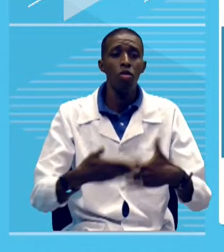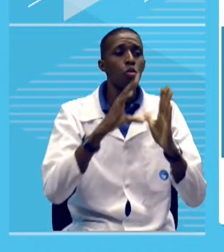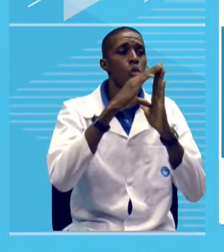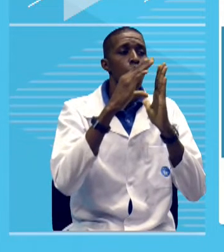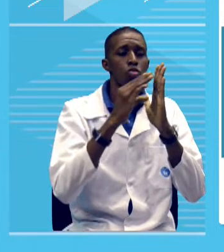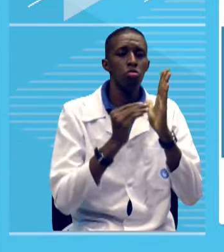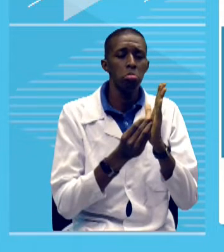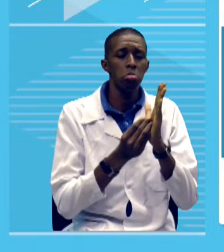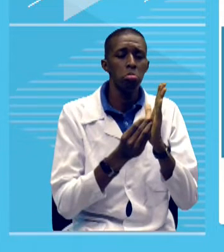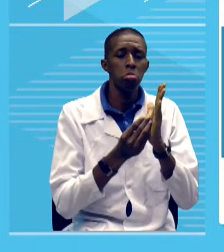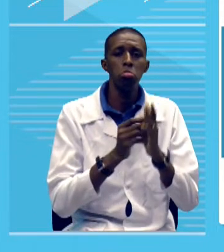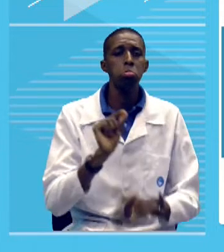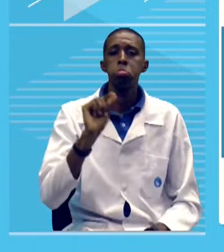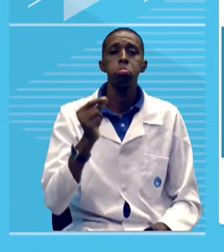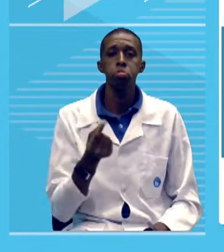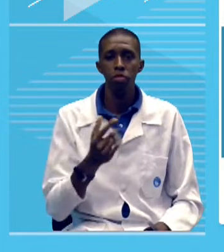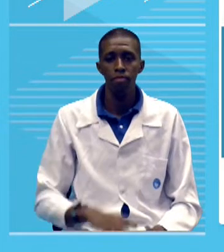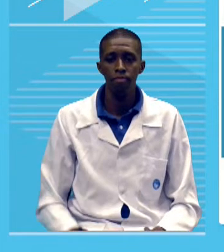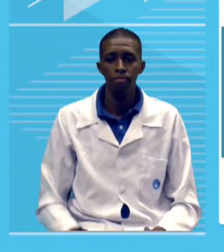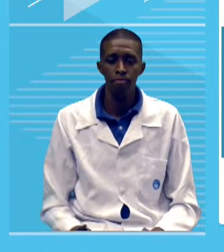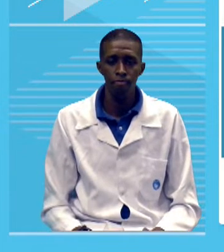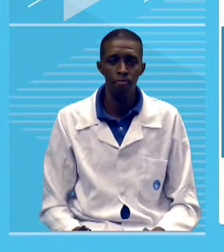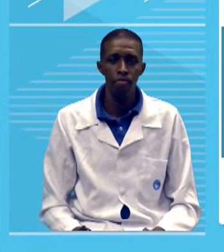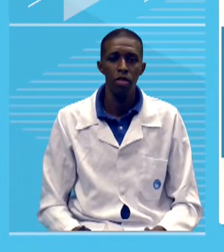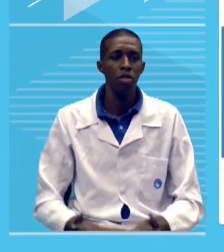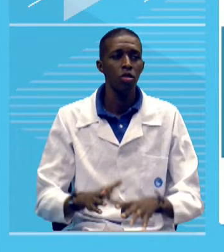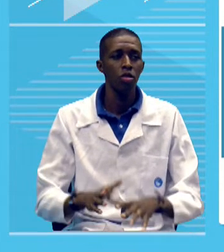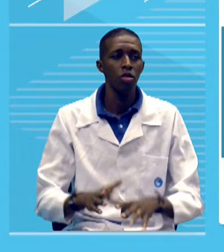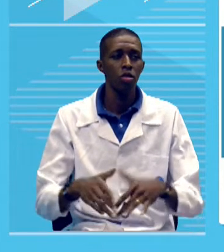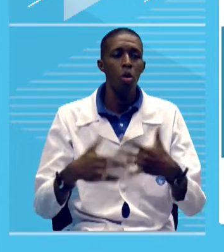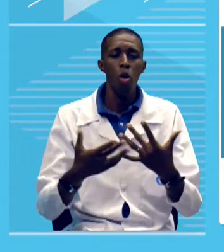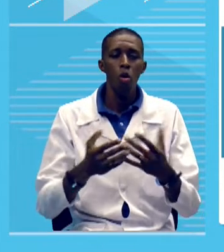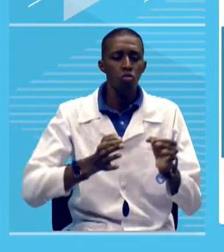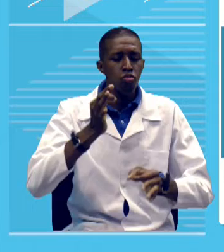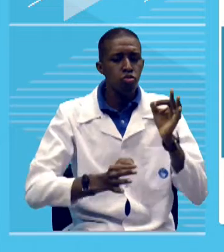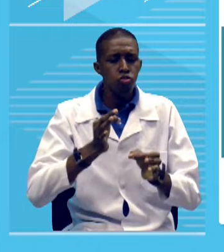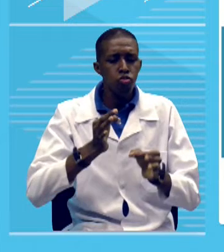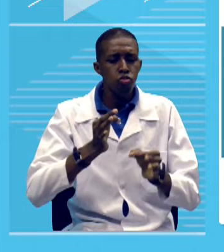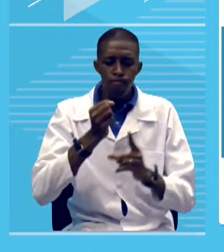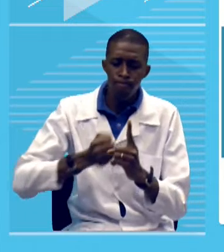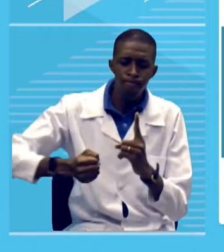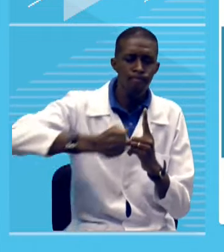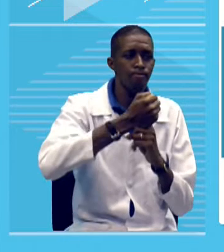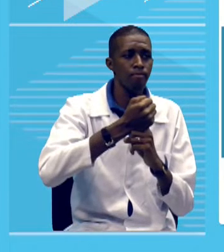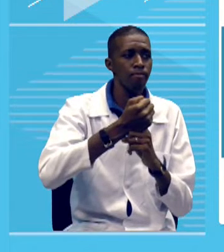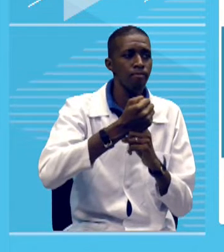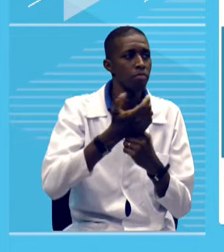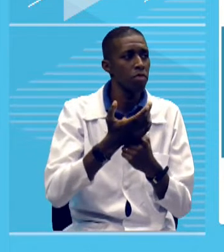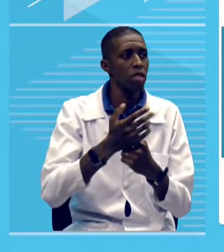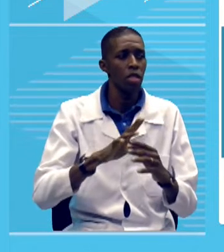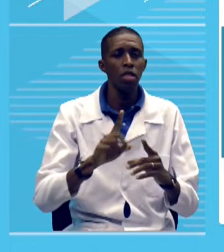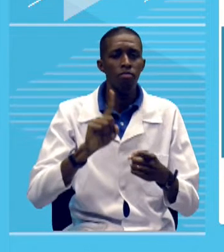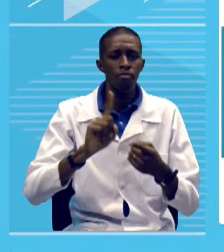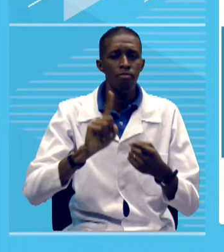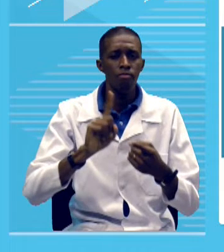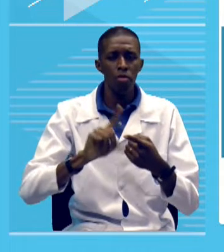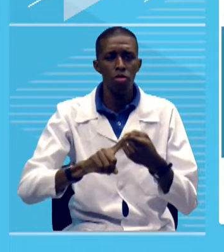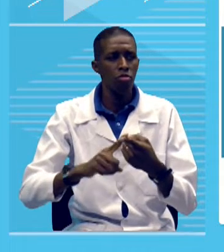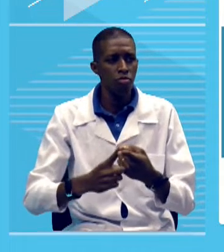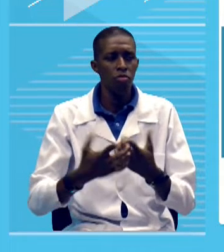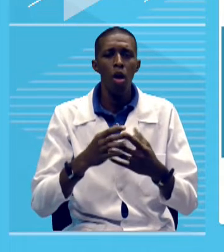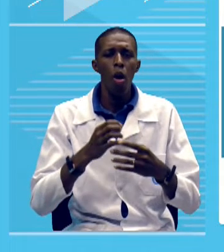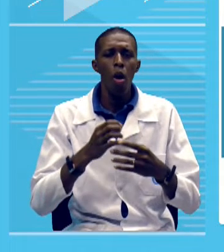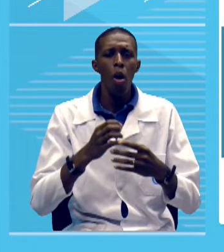verde bem-estar humano e Equidade social equilíbrio social Lírio Lírio o